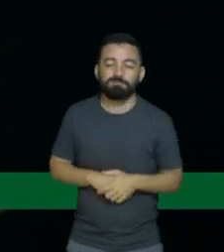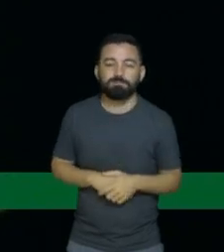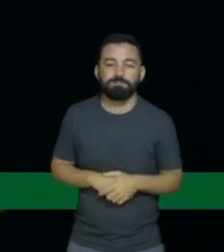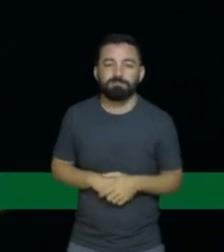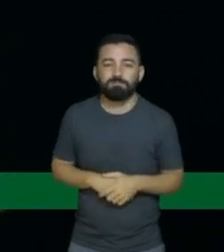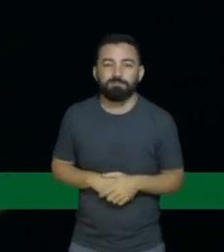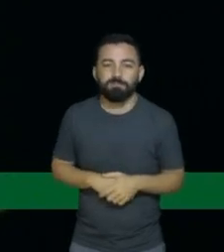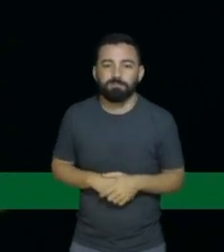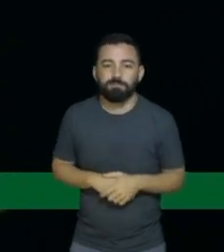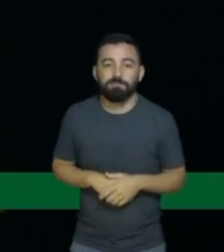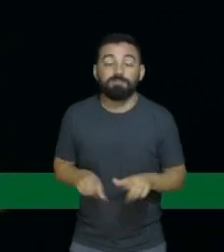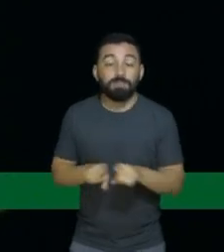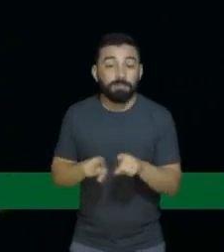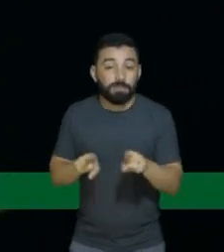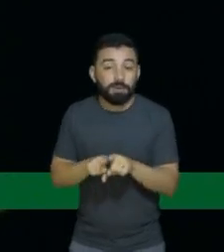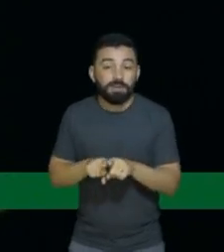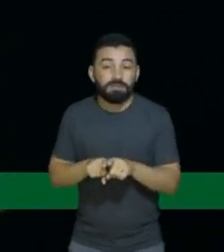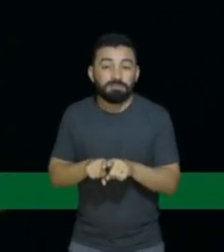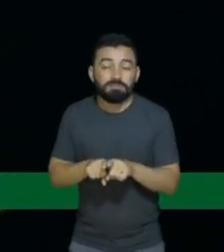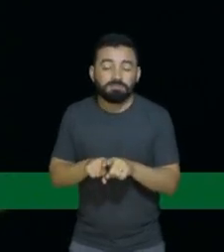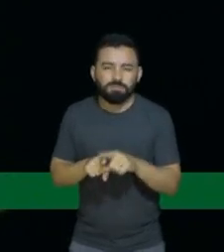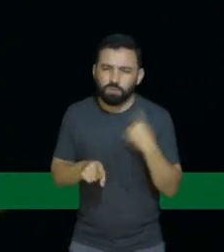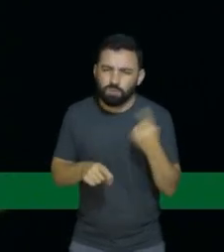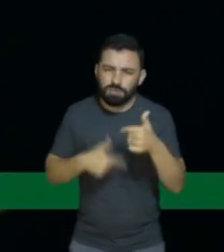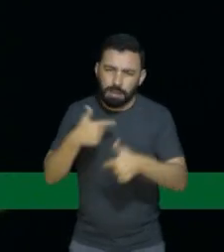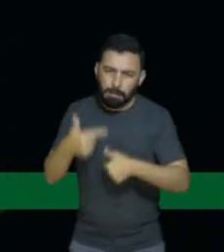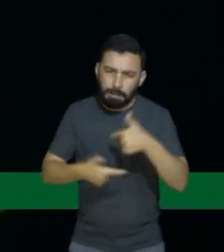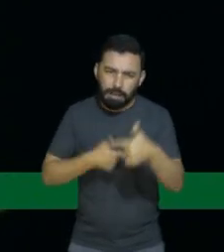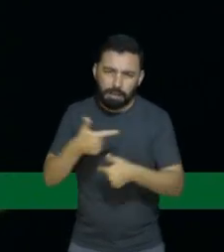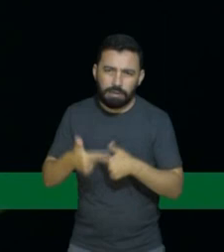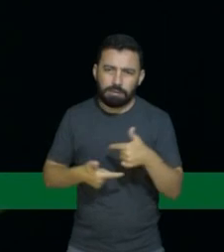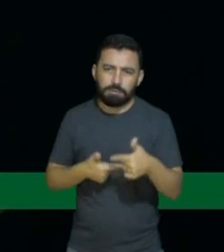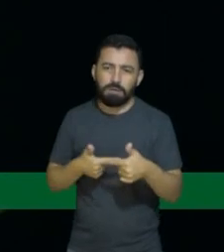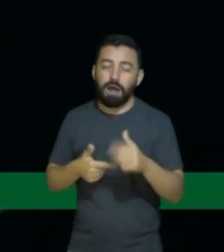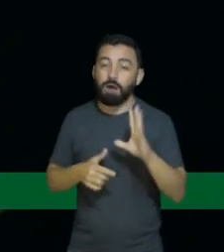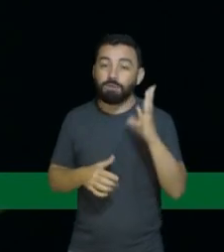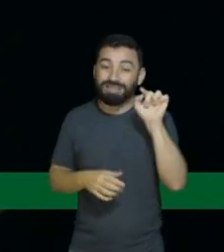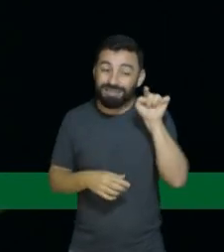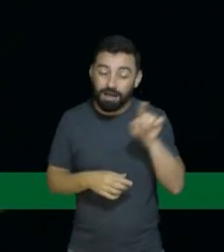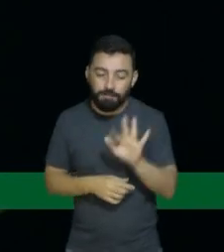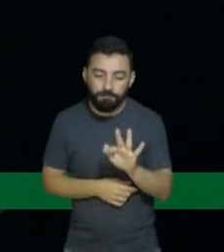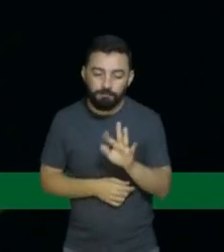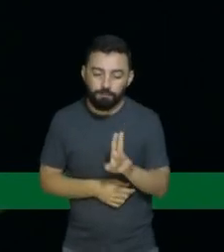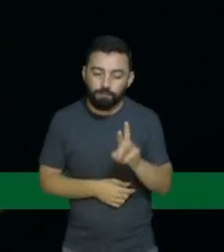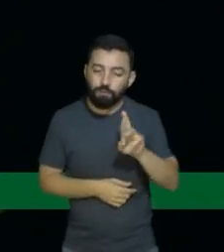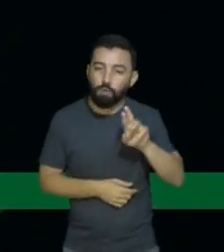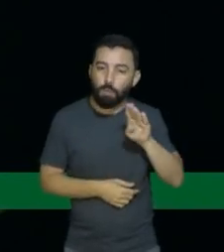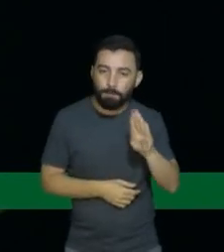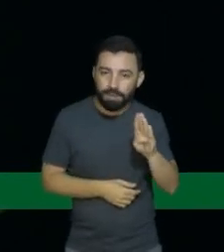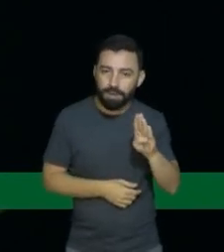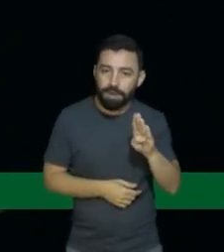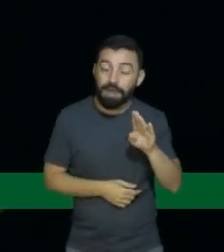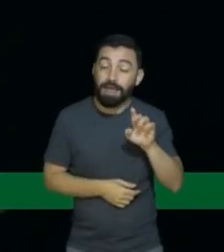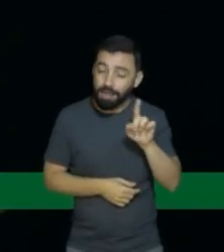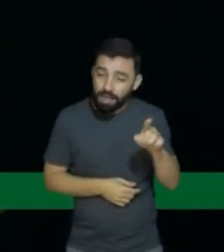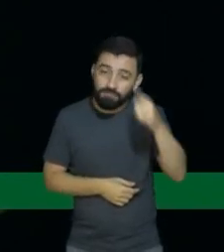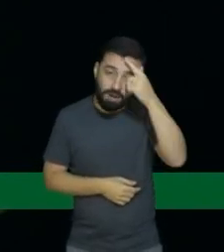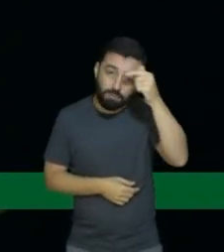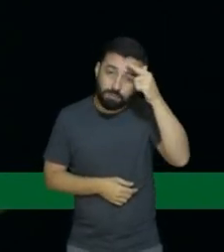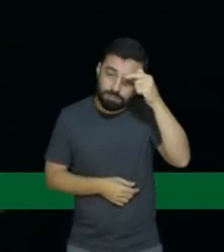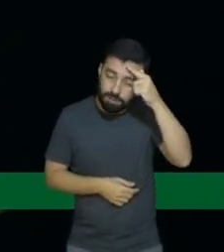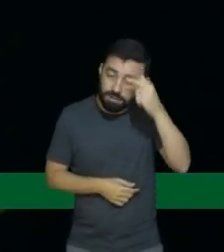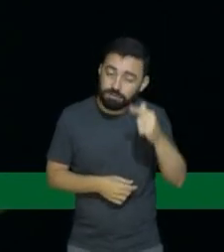doença todas as nossas atividades acontecem na Furb na universidade aqui de Blumenau que a